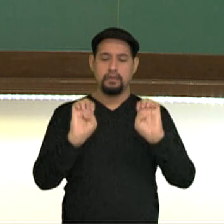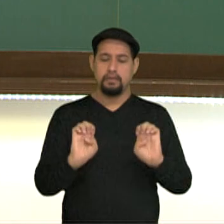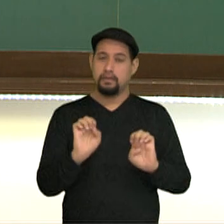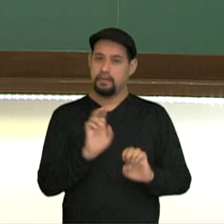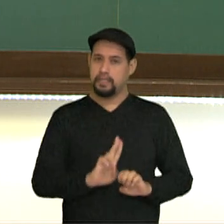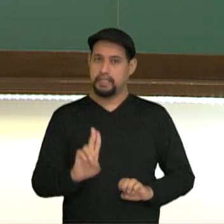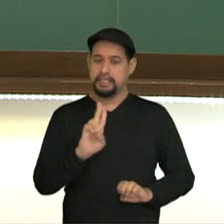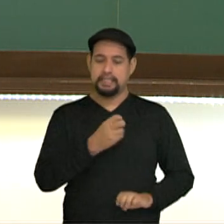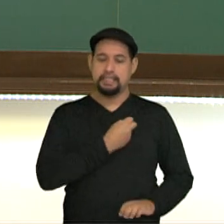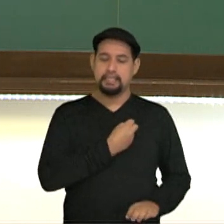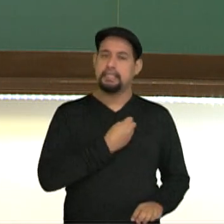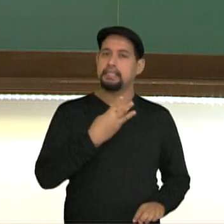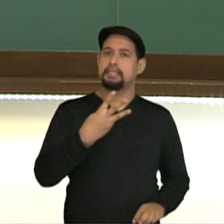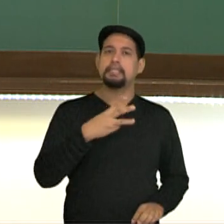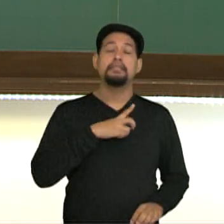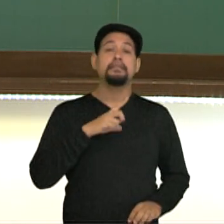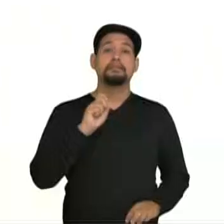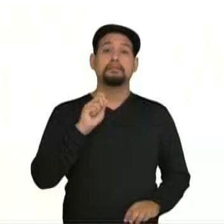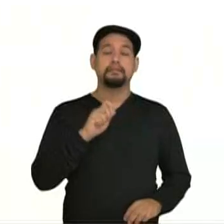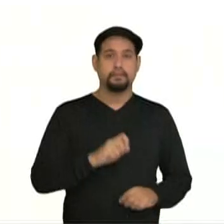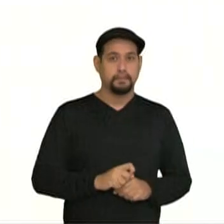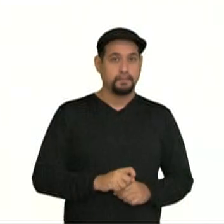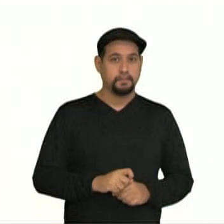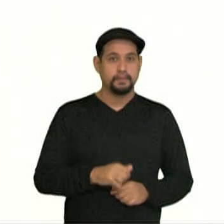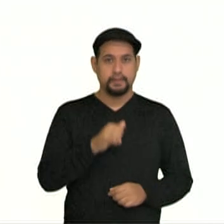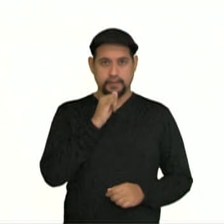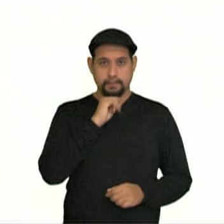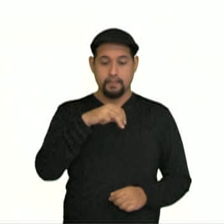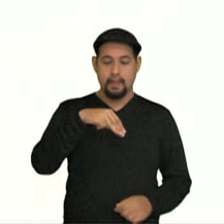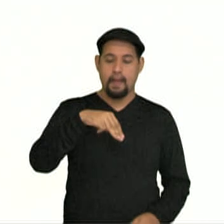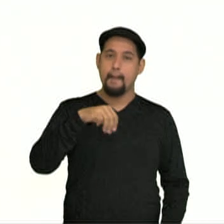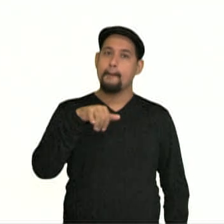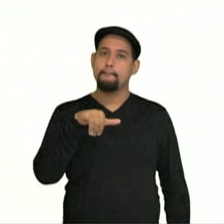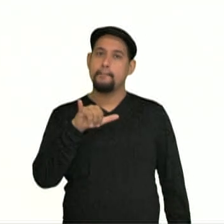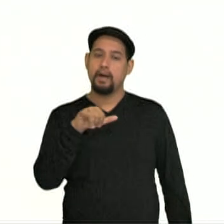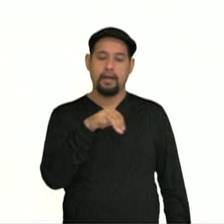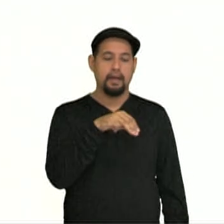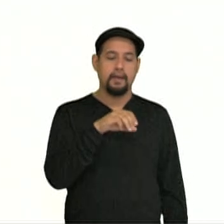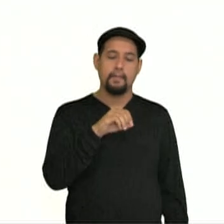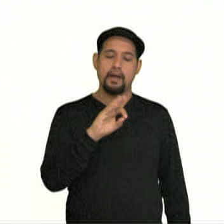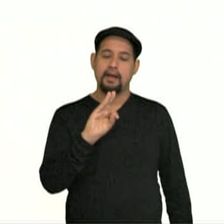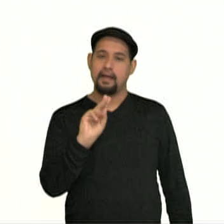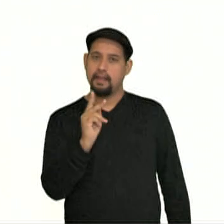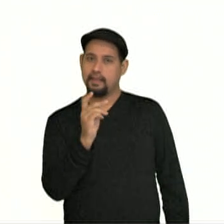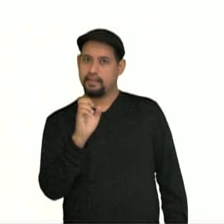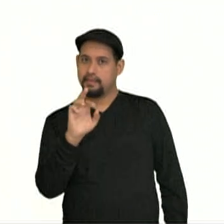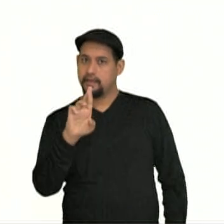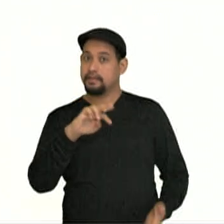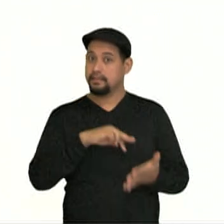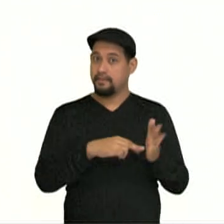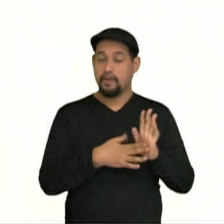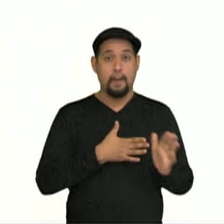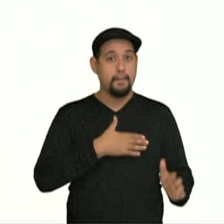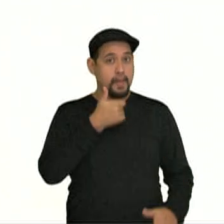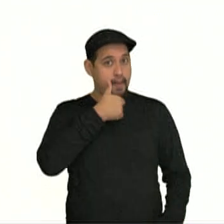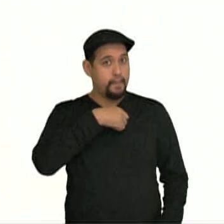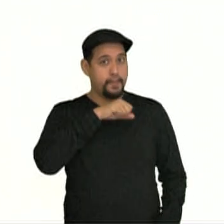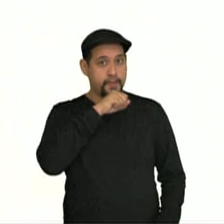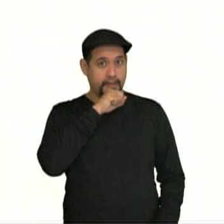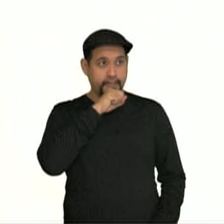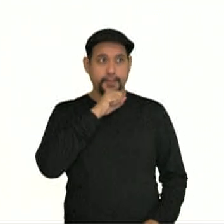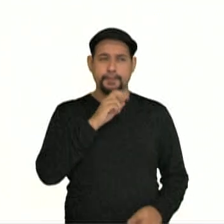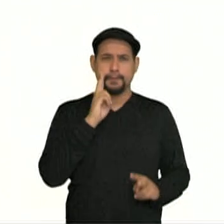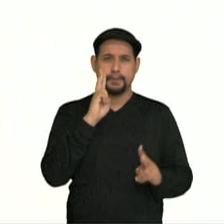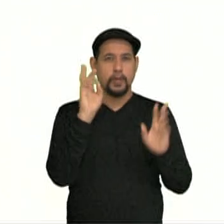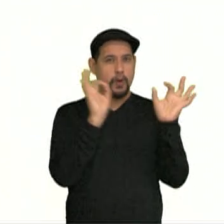Na número 3, nós temos My mother can't help, porque can, negativo, can't help me